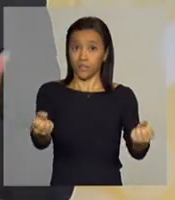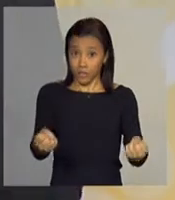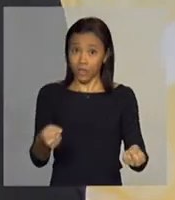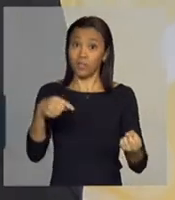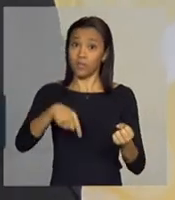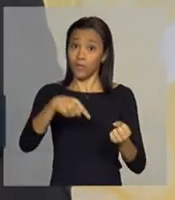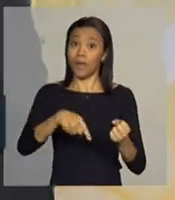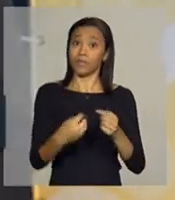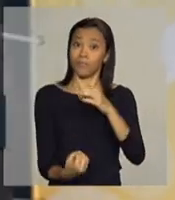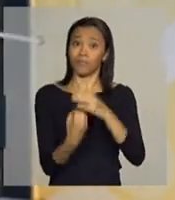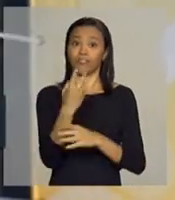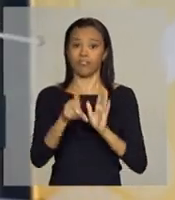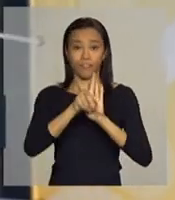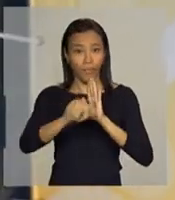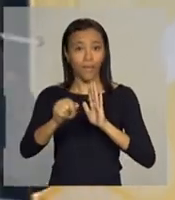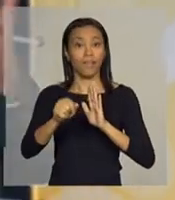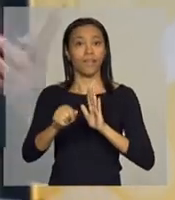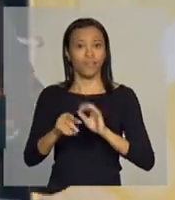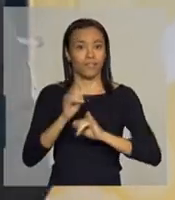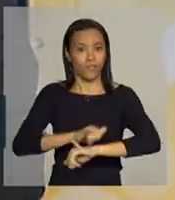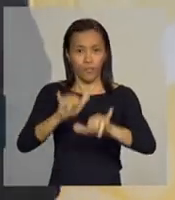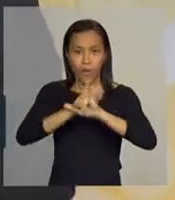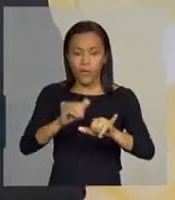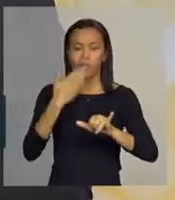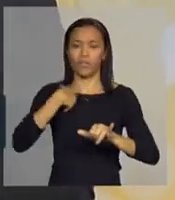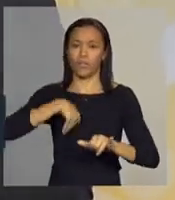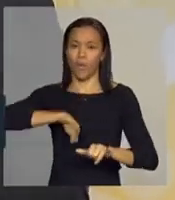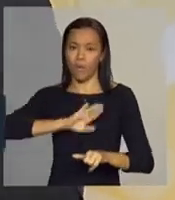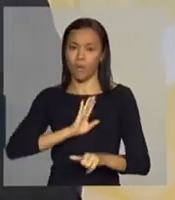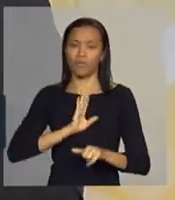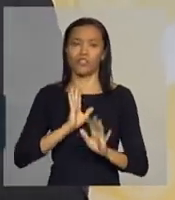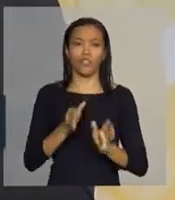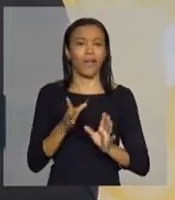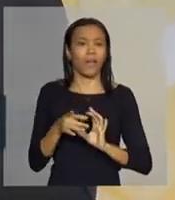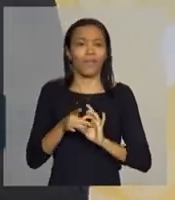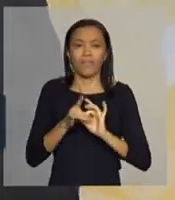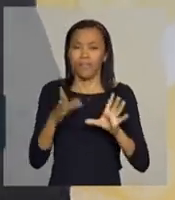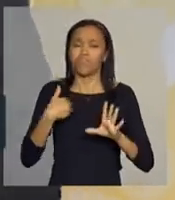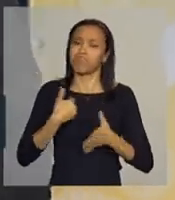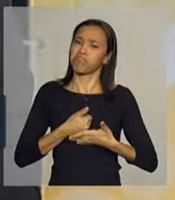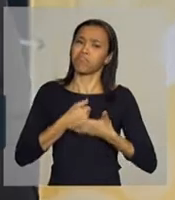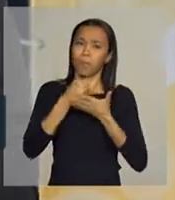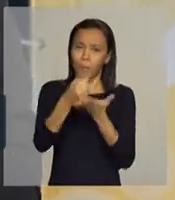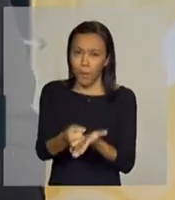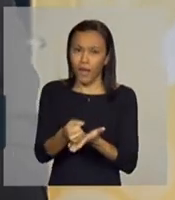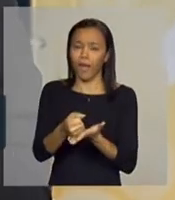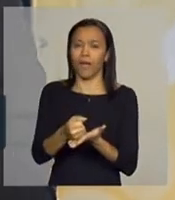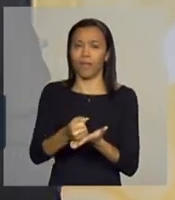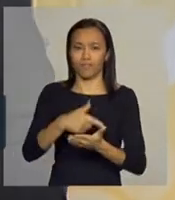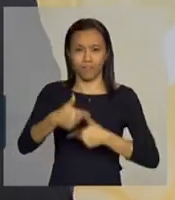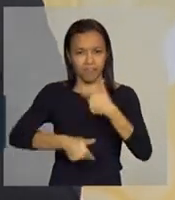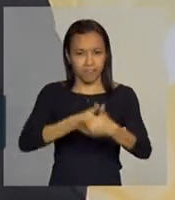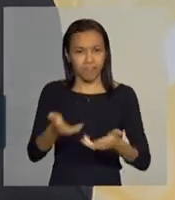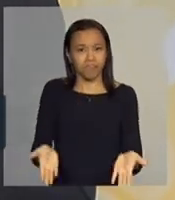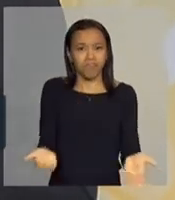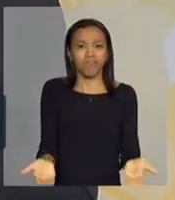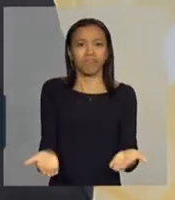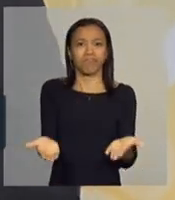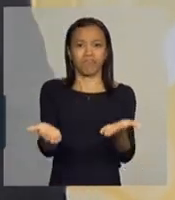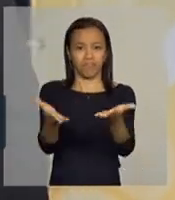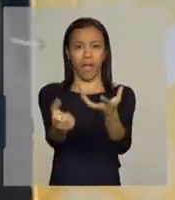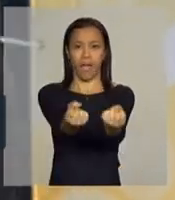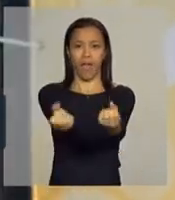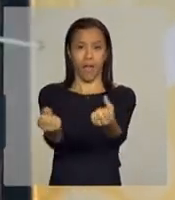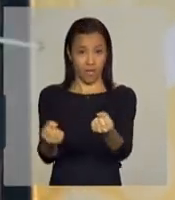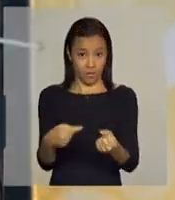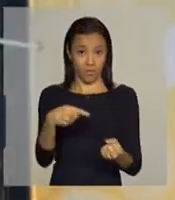a implementação da Lei de Acesso à Informação. E nós estamos dispostos a colaborar para a efetiva implementação da Lei